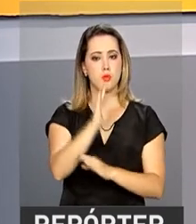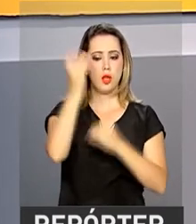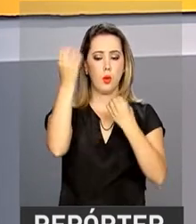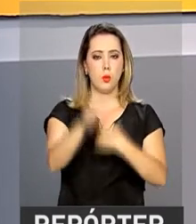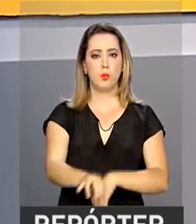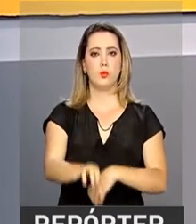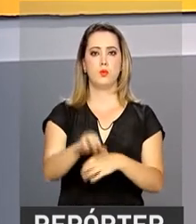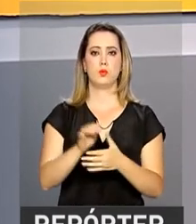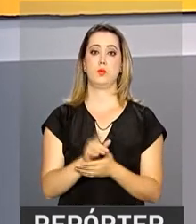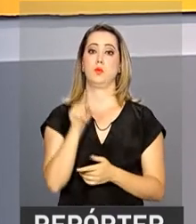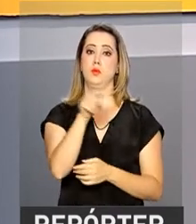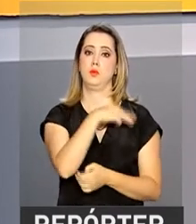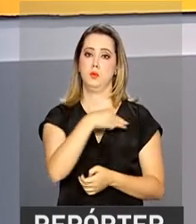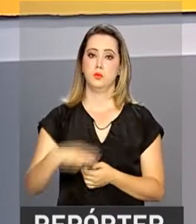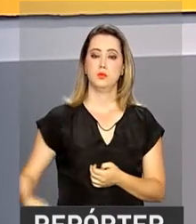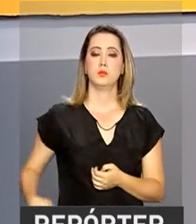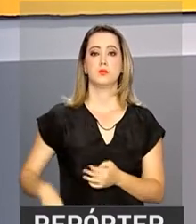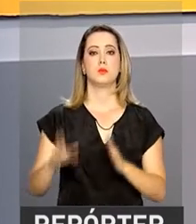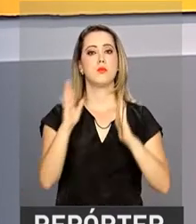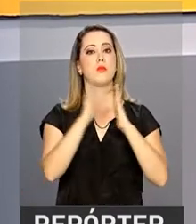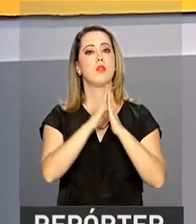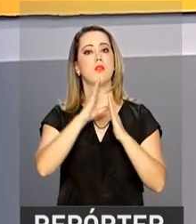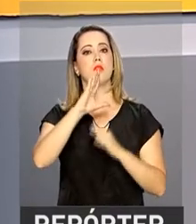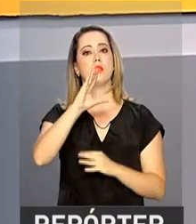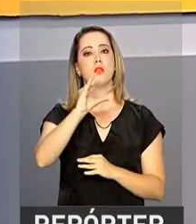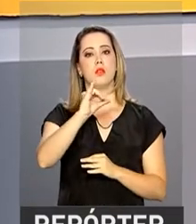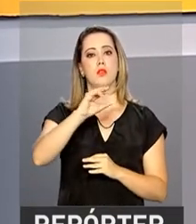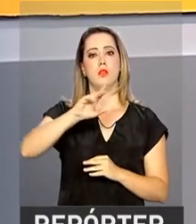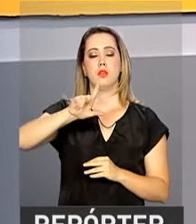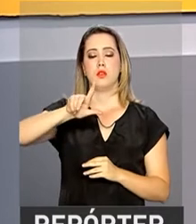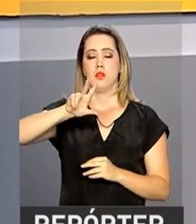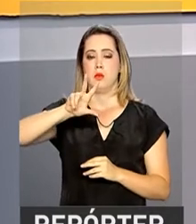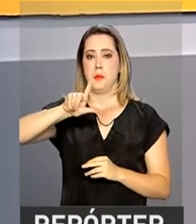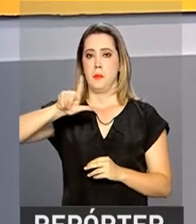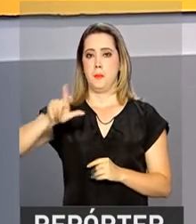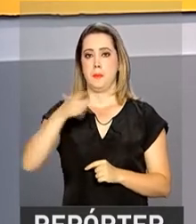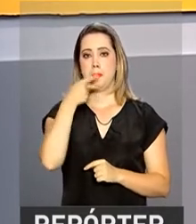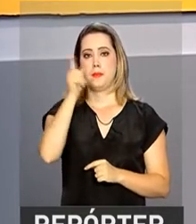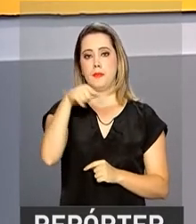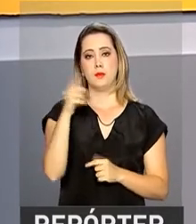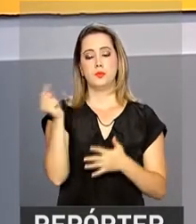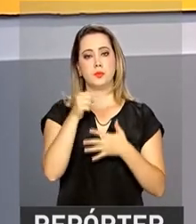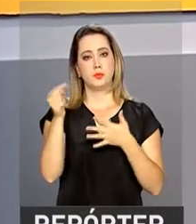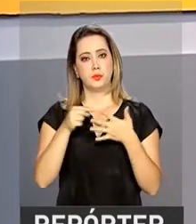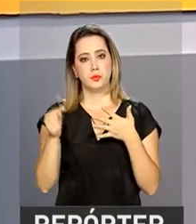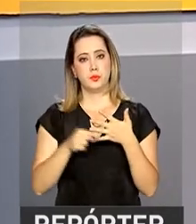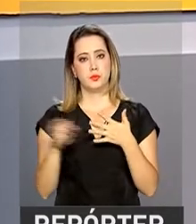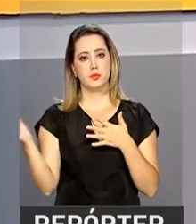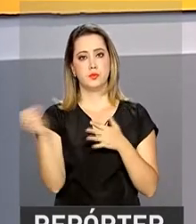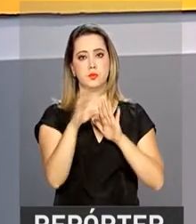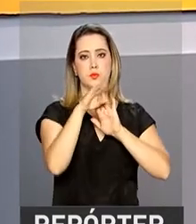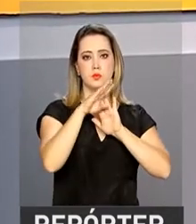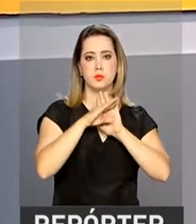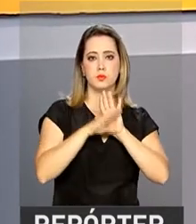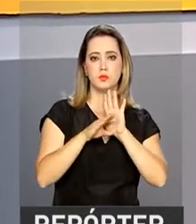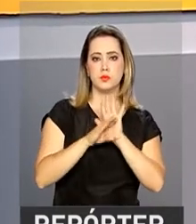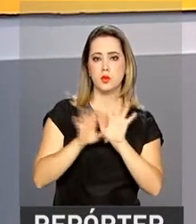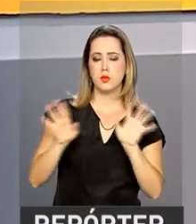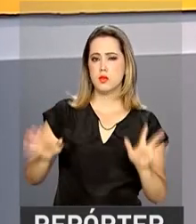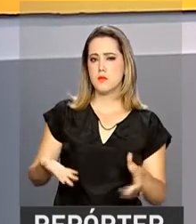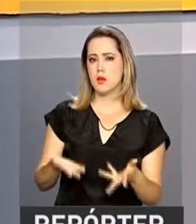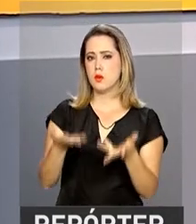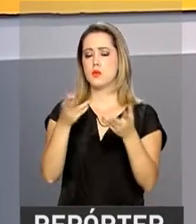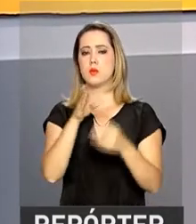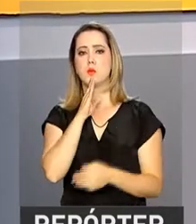concursos públicos. O ministro-chefe da Casa Civil, Eliseu Padilha, destacou que entre os objetivos do novo programa estão a